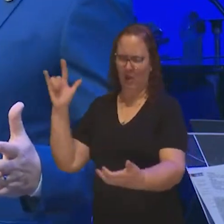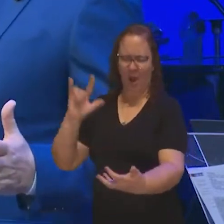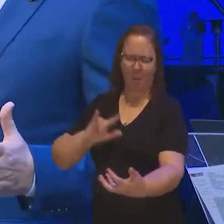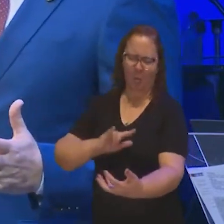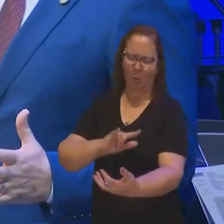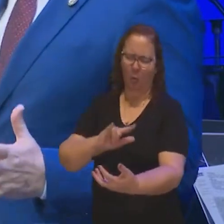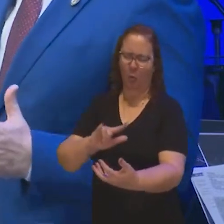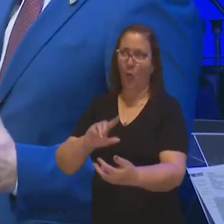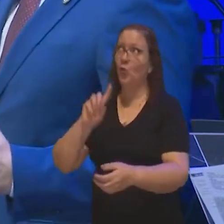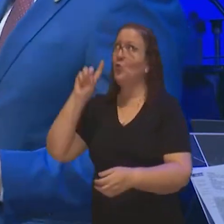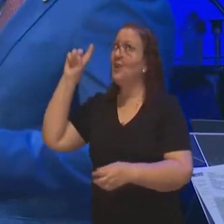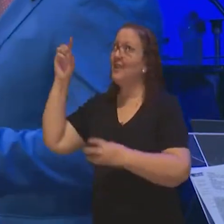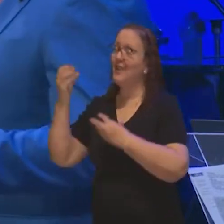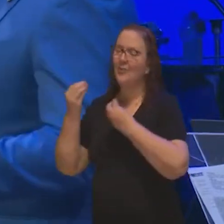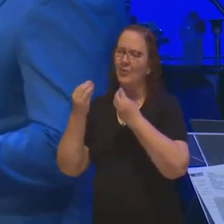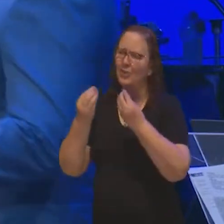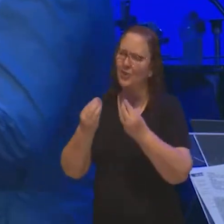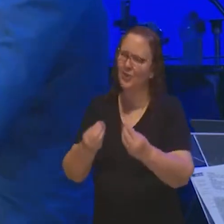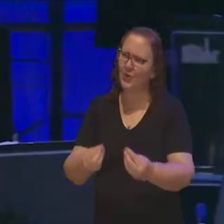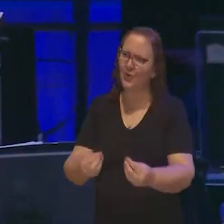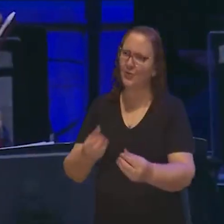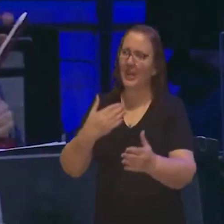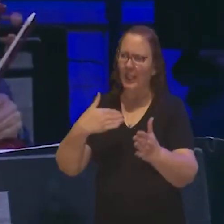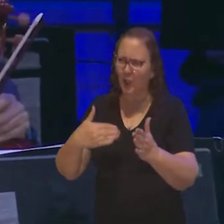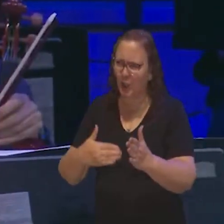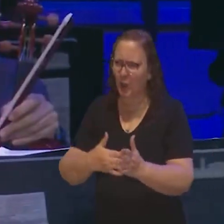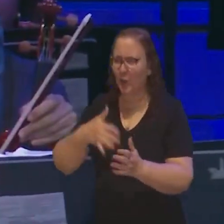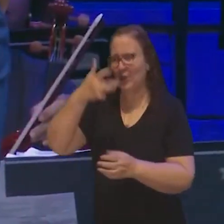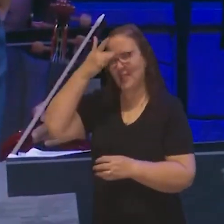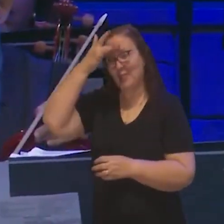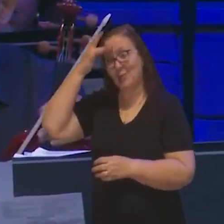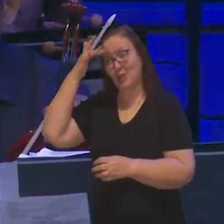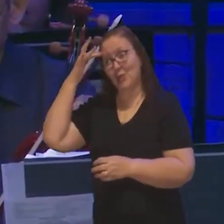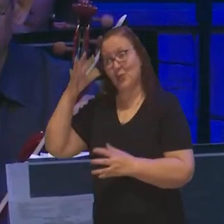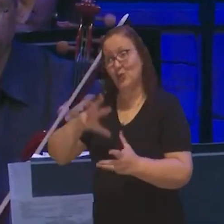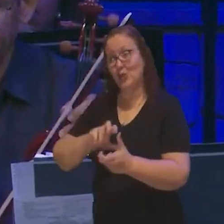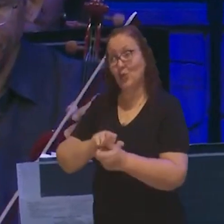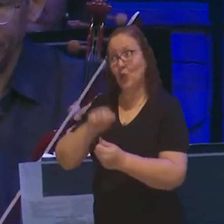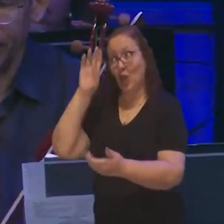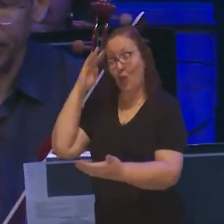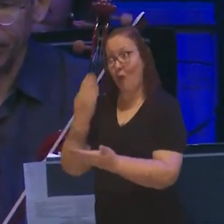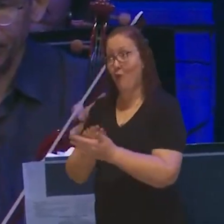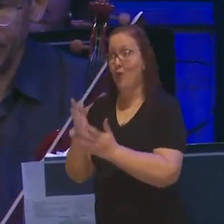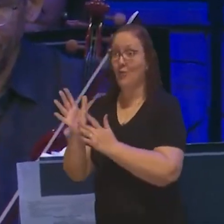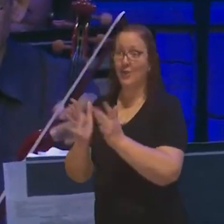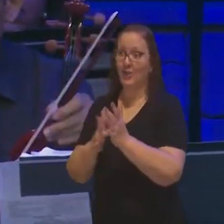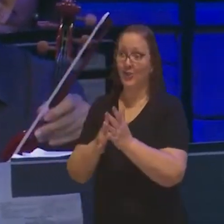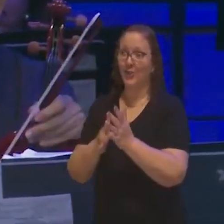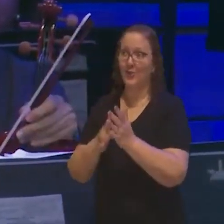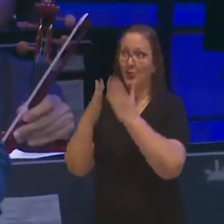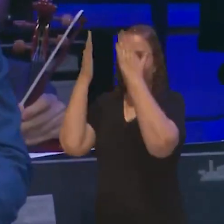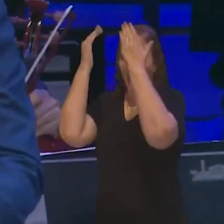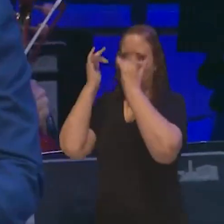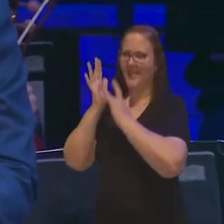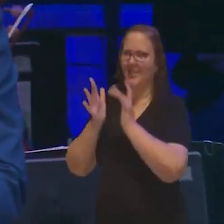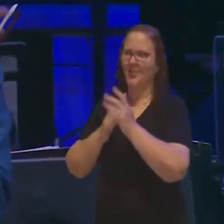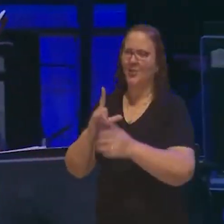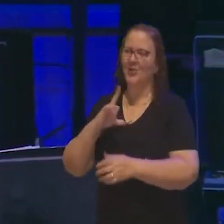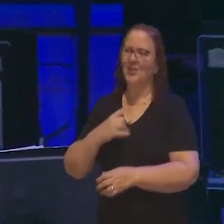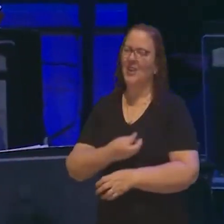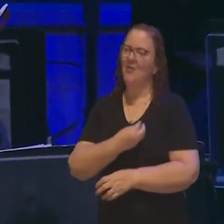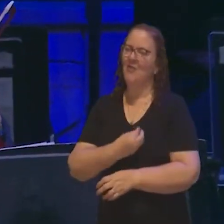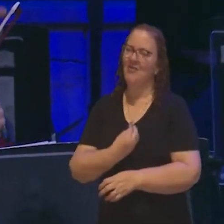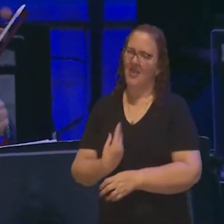para que todo aquele que nele crê não pereça, mas tenha a vida eterna. Feche os seus olhos. Você que